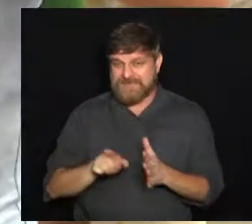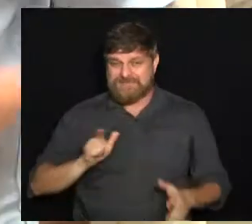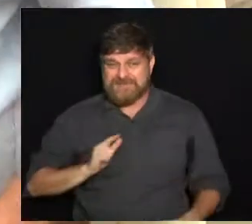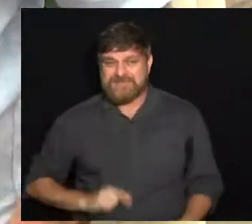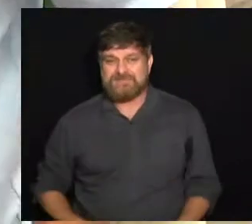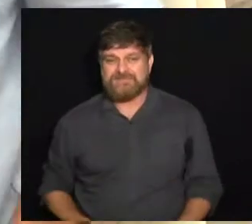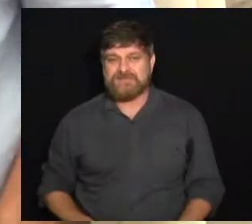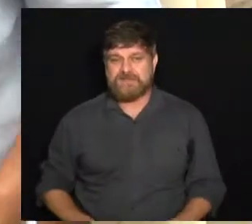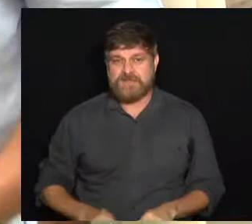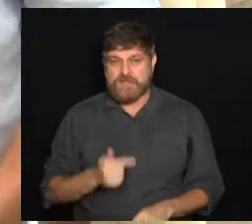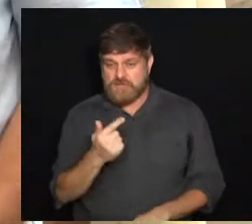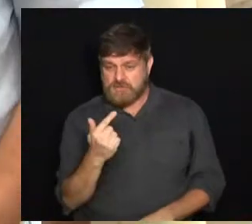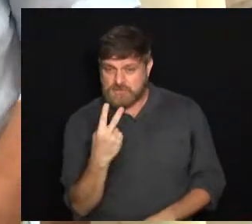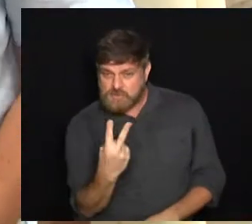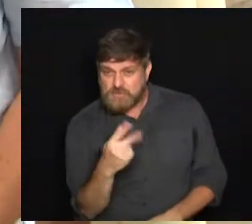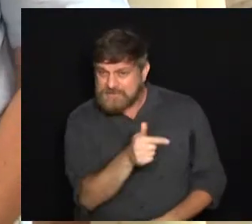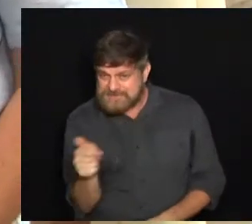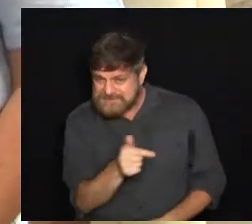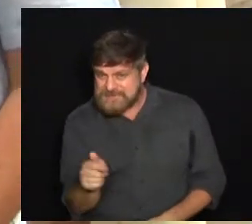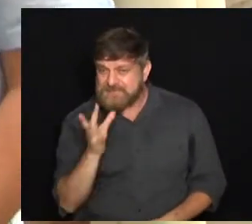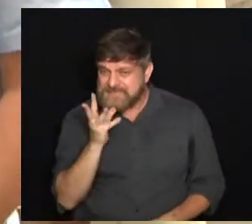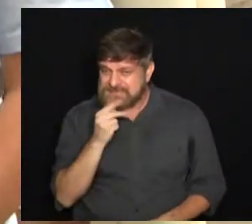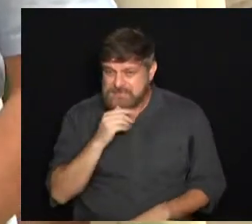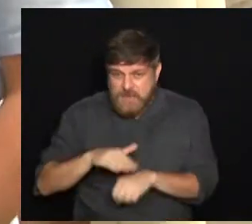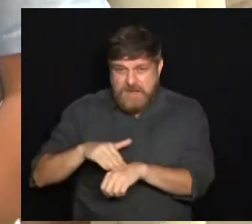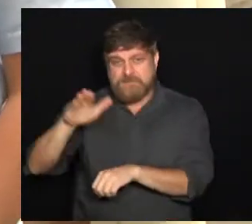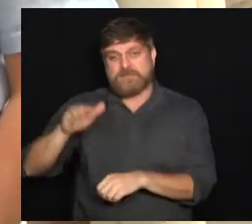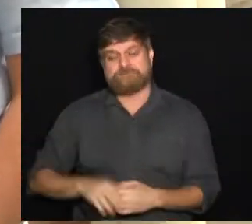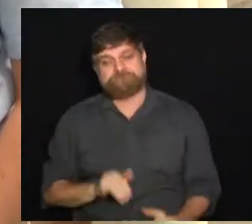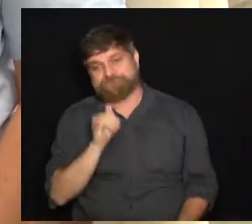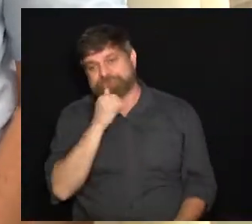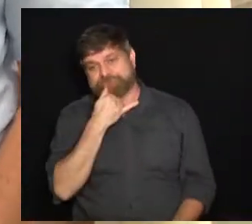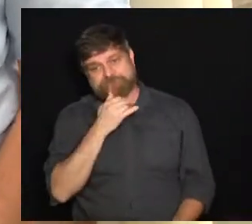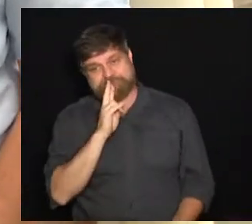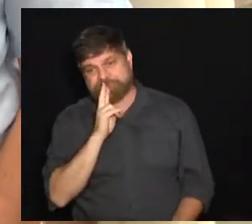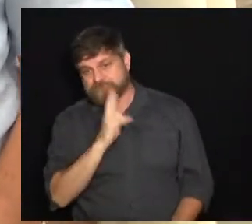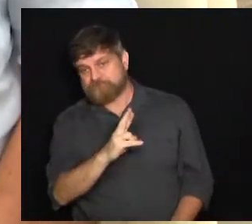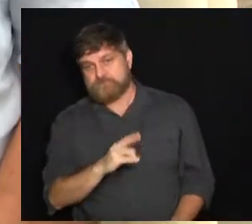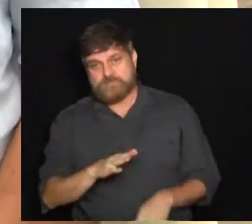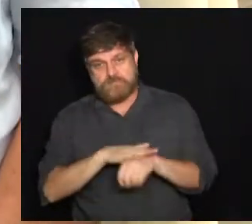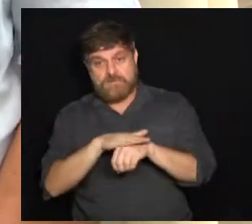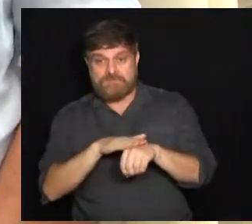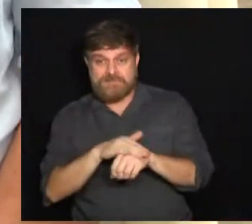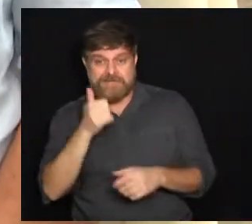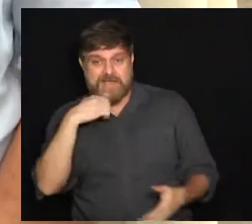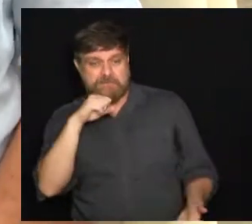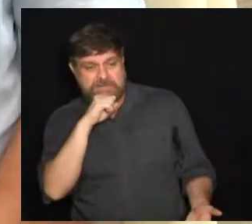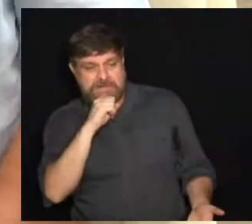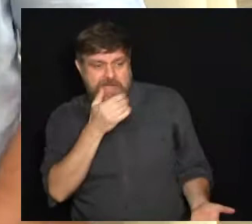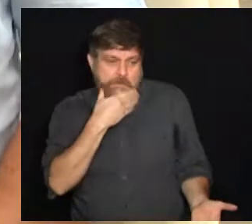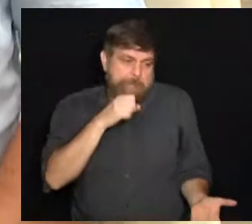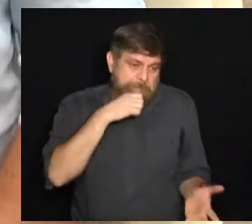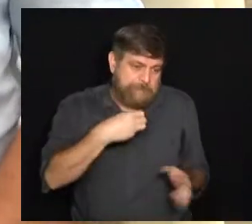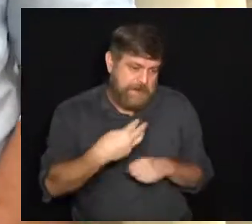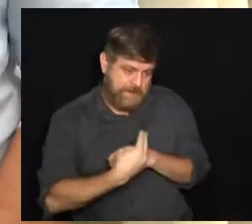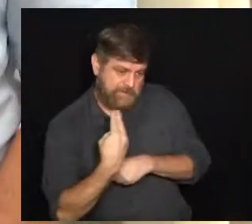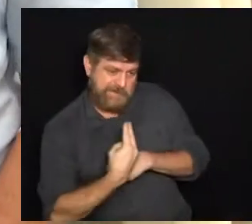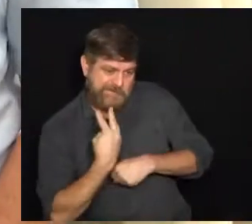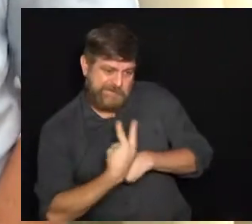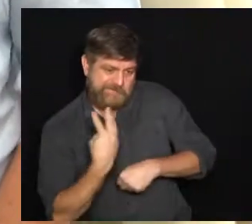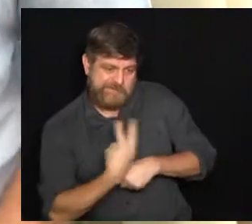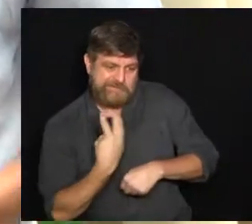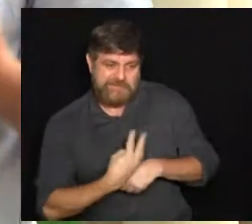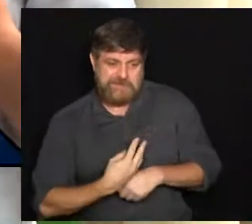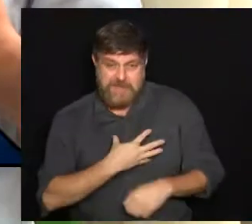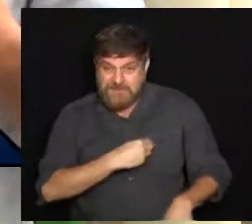mais do que 2 semanas? Bem, eu quero, infelizmente, conversar com essa mãe ou pai que mandou essa mensagem do